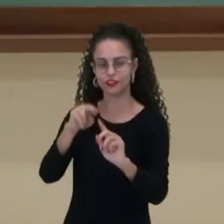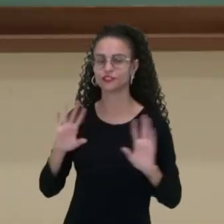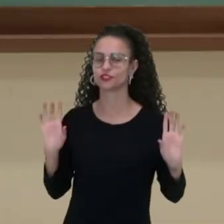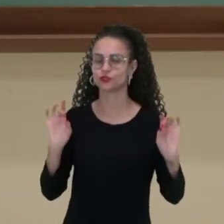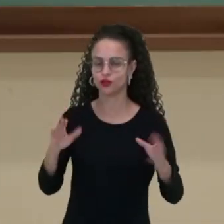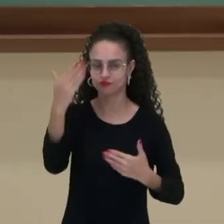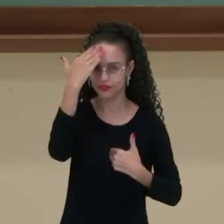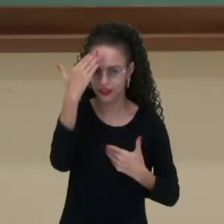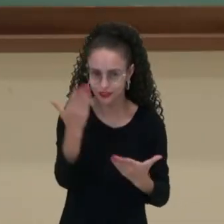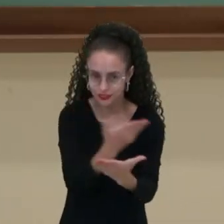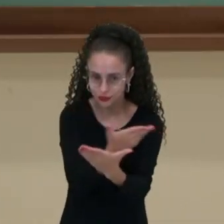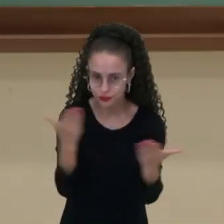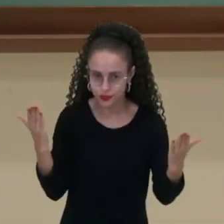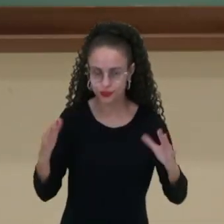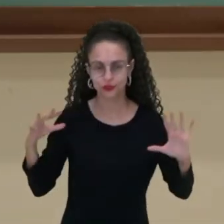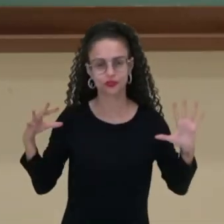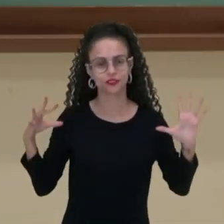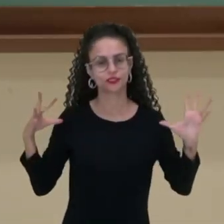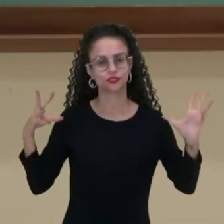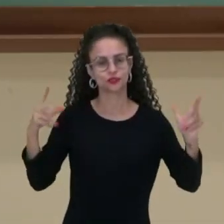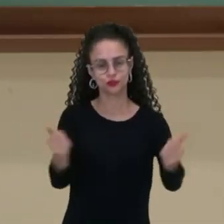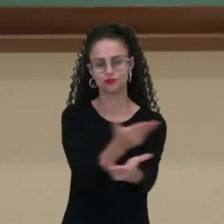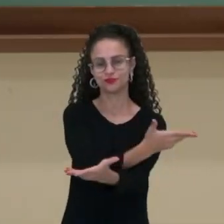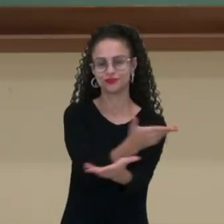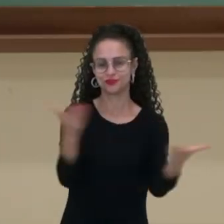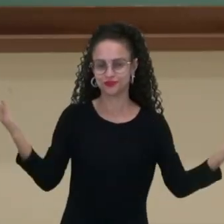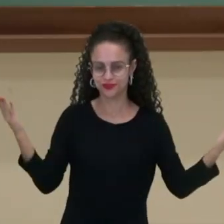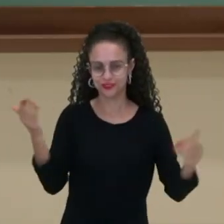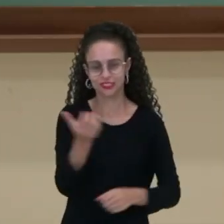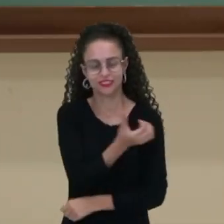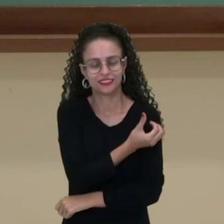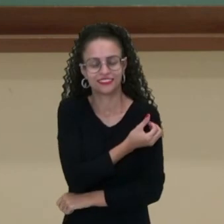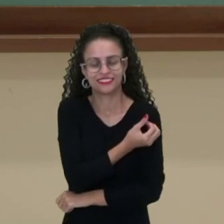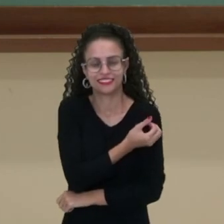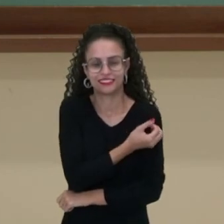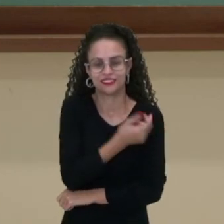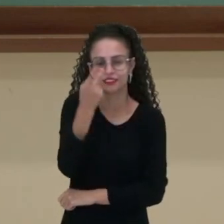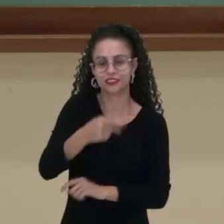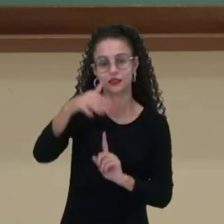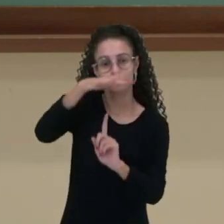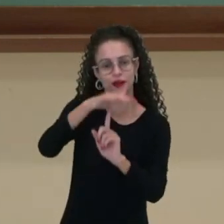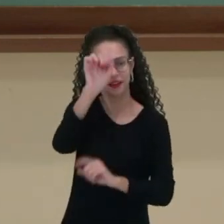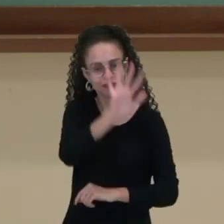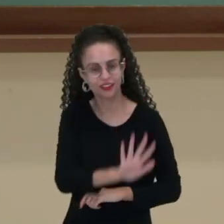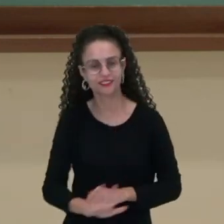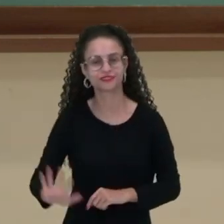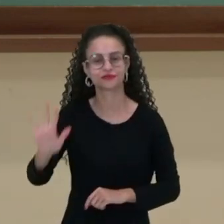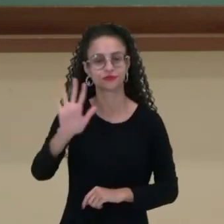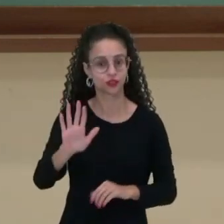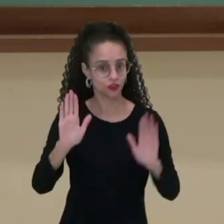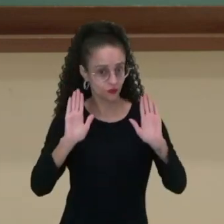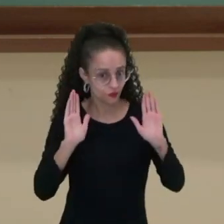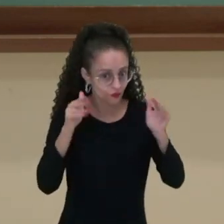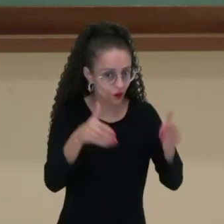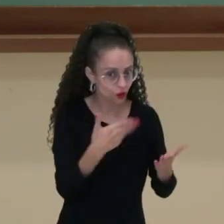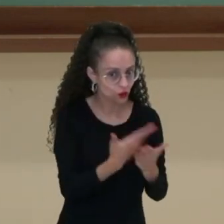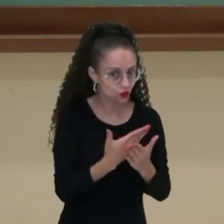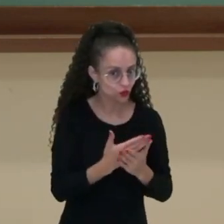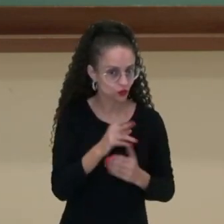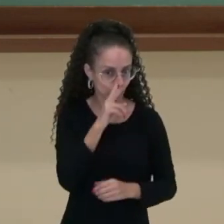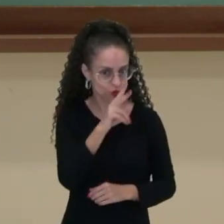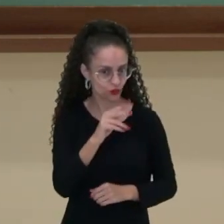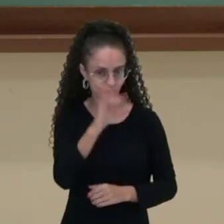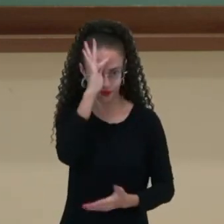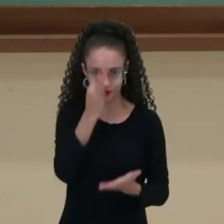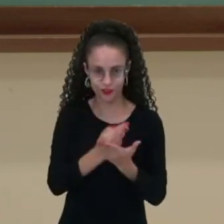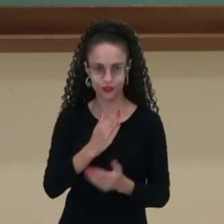só agradecimento toda a galera do 6º ano desse Paranazão querido. E ó, foco nos estudos, força, fé